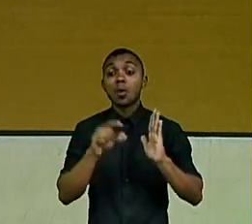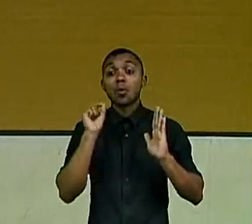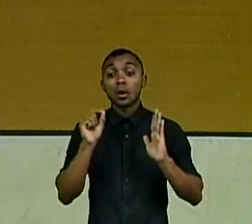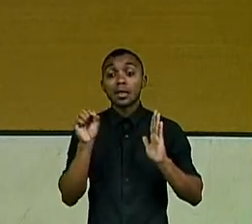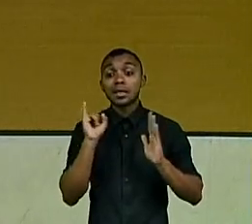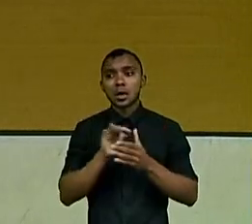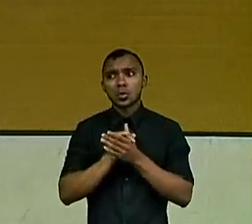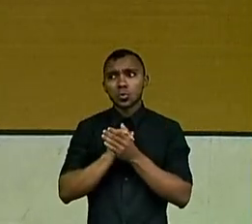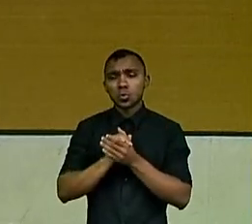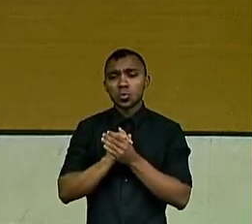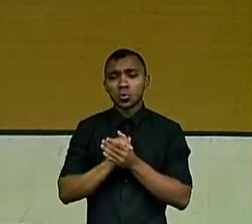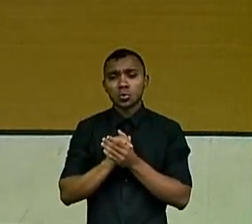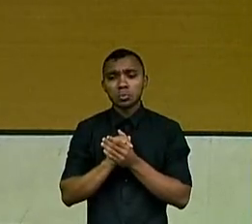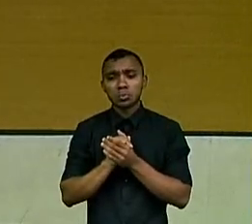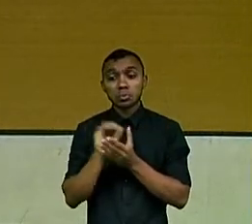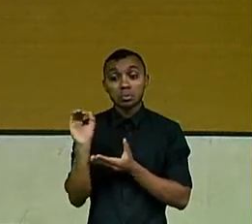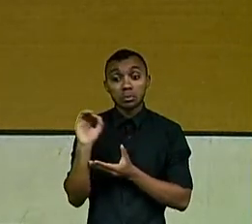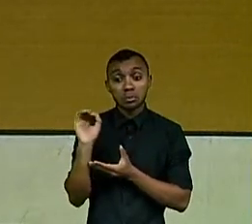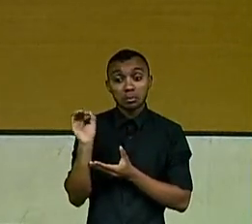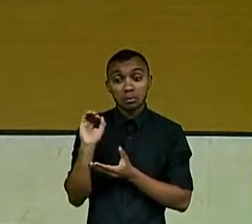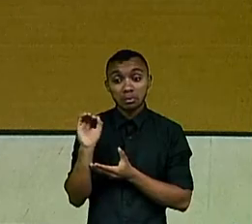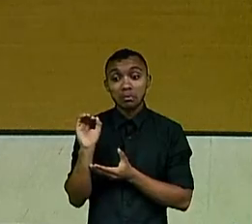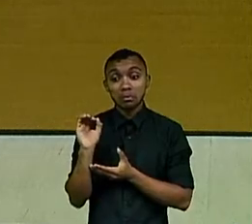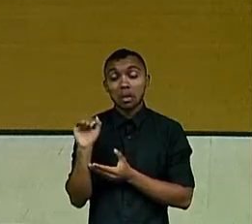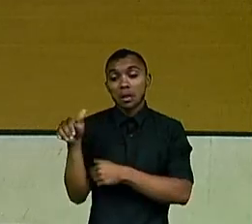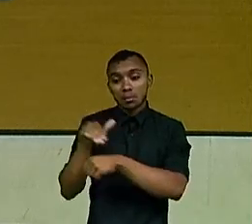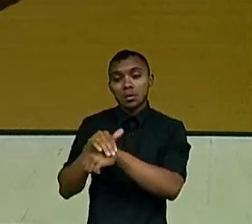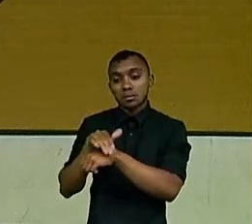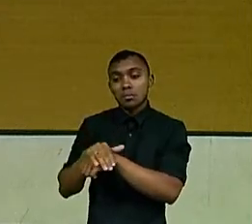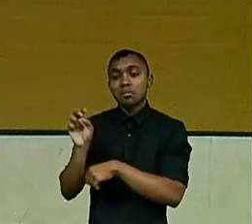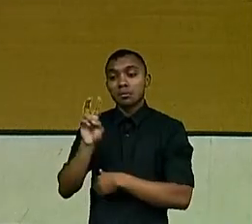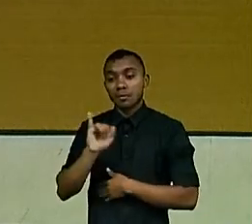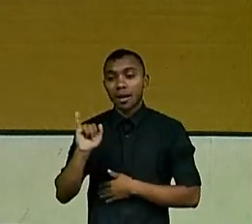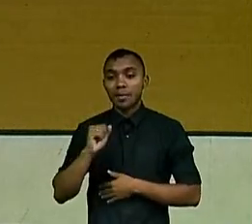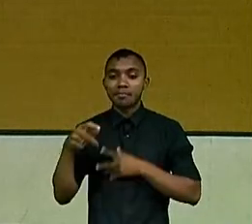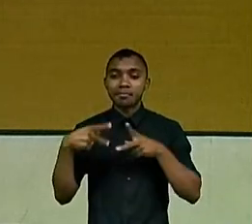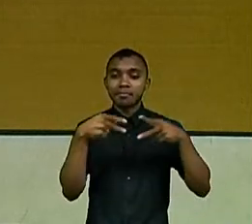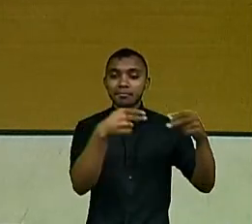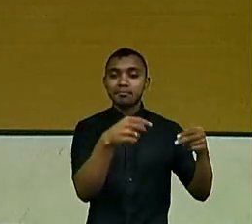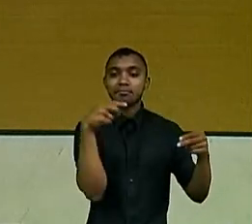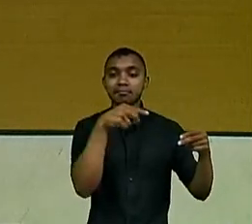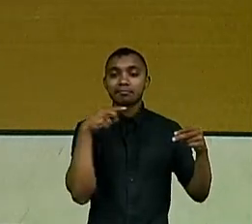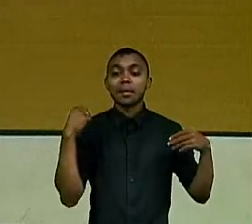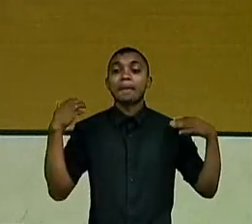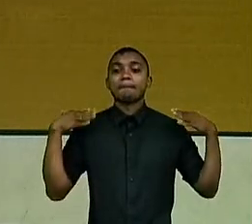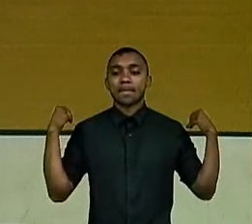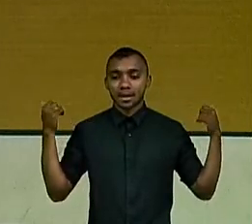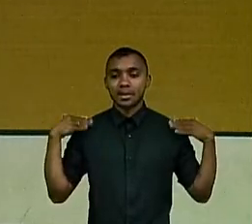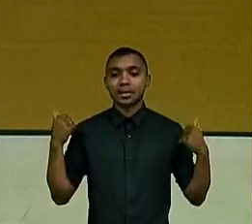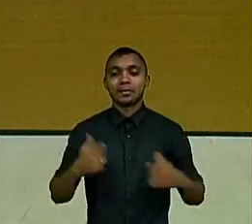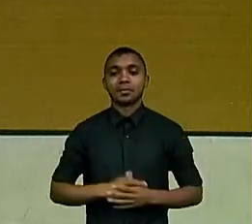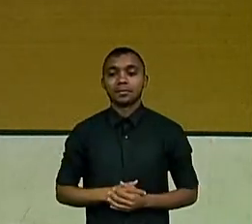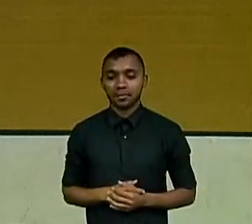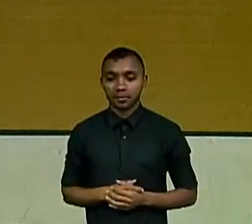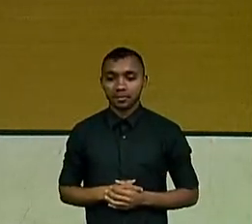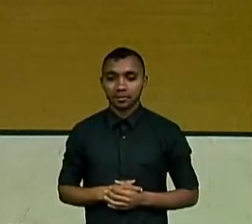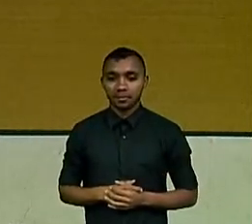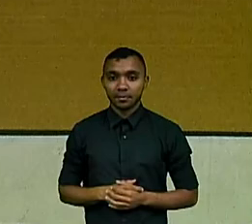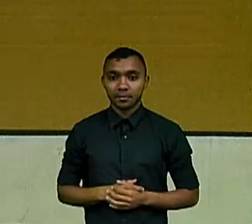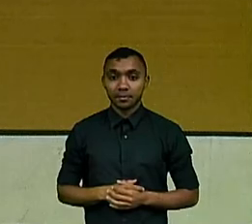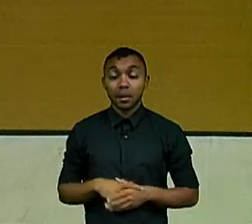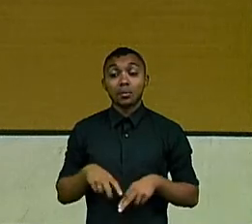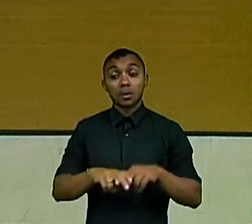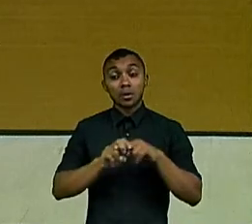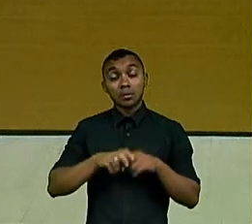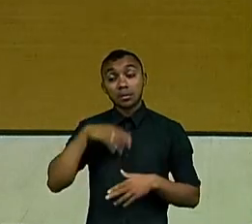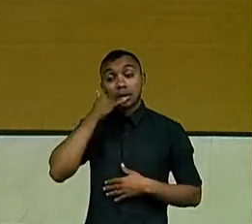sorteio esses alunos possam né Por mérito por não ter faltado durante o ano todo poder também ir para esse veleiro estamos entrando em